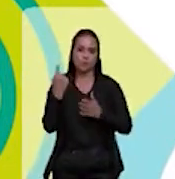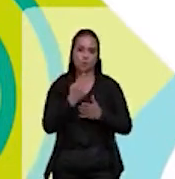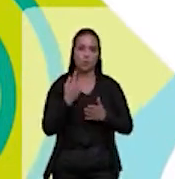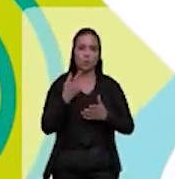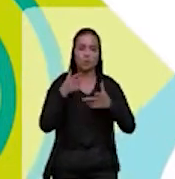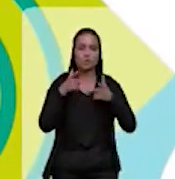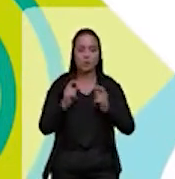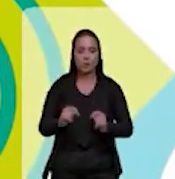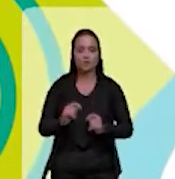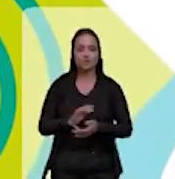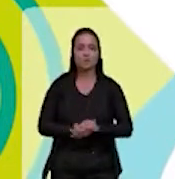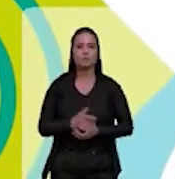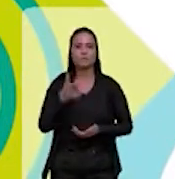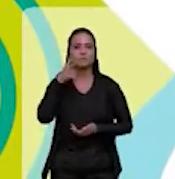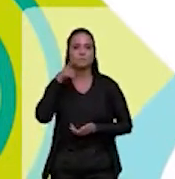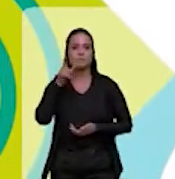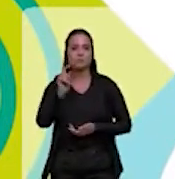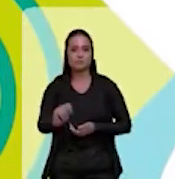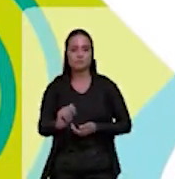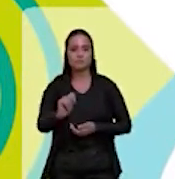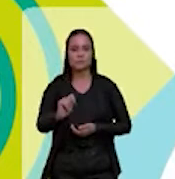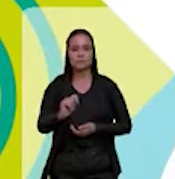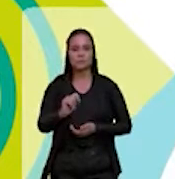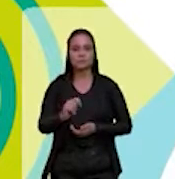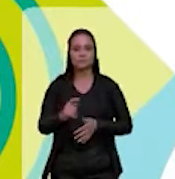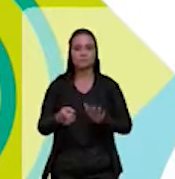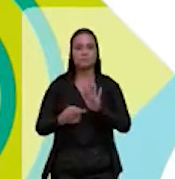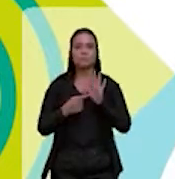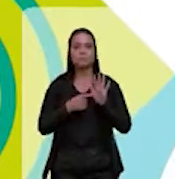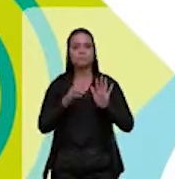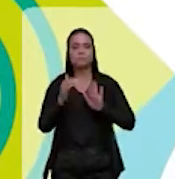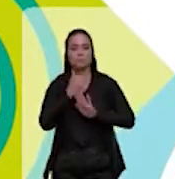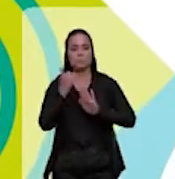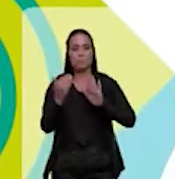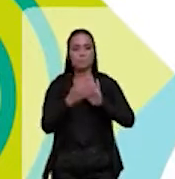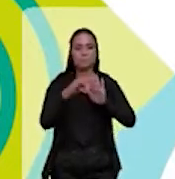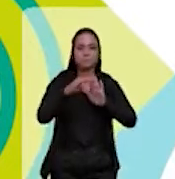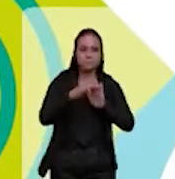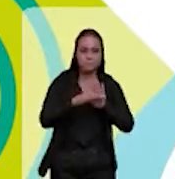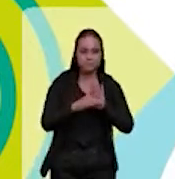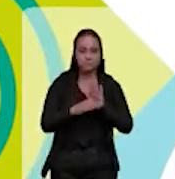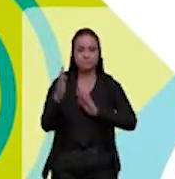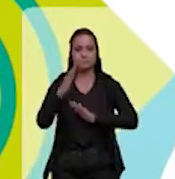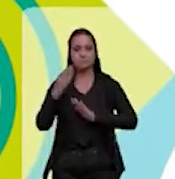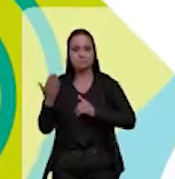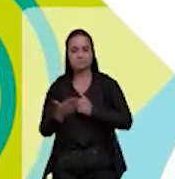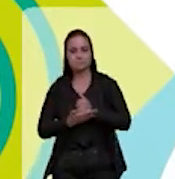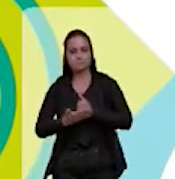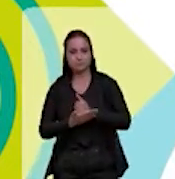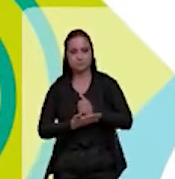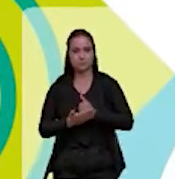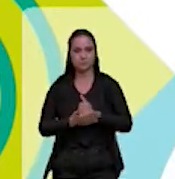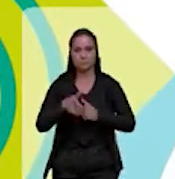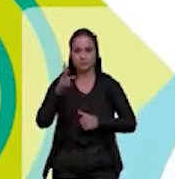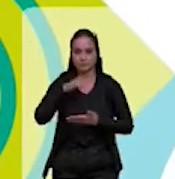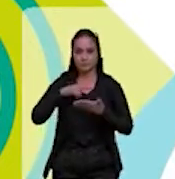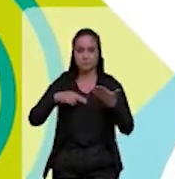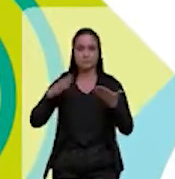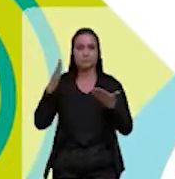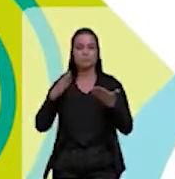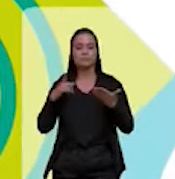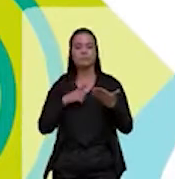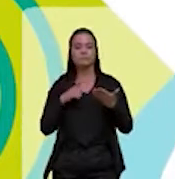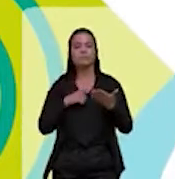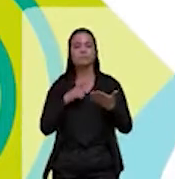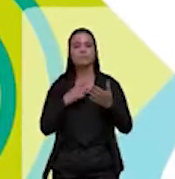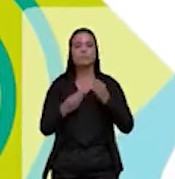em nosso idioma consideradas todas essas premissas a biblioteca básica de literatura brasileira e de